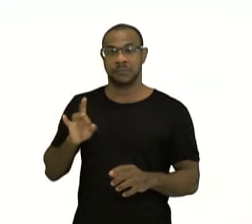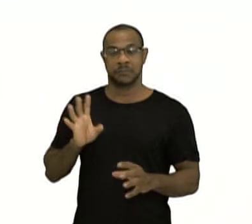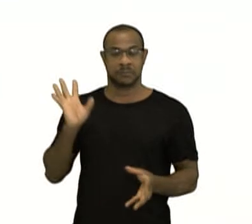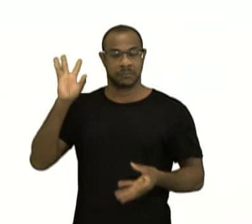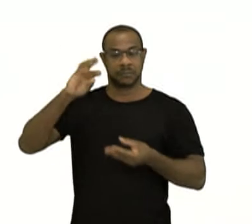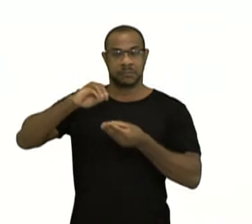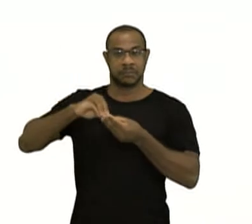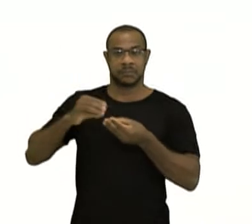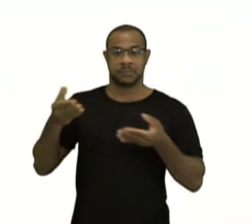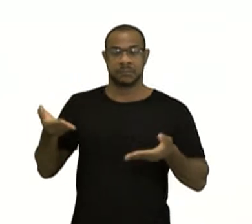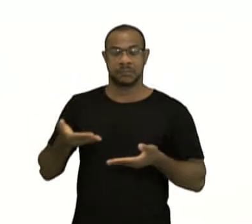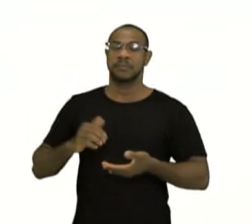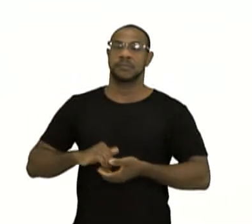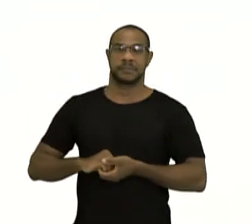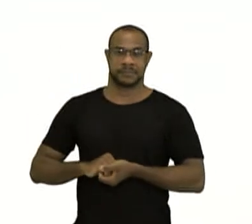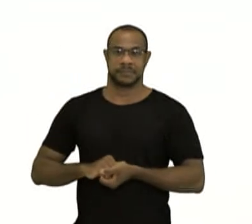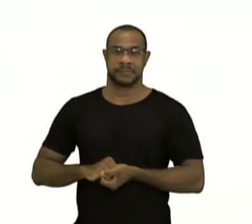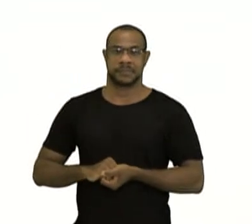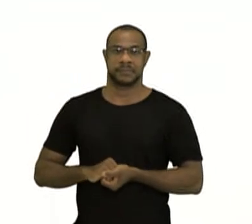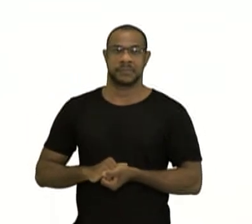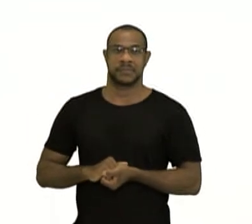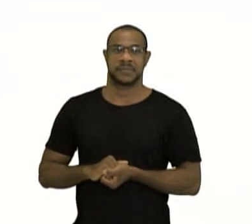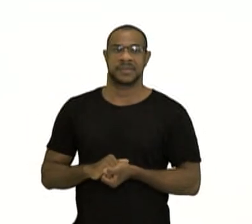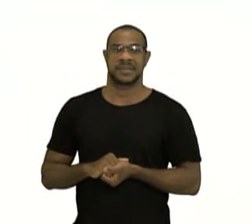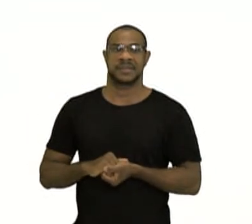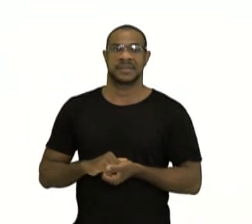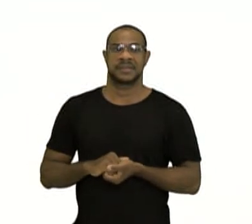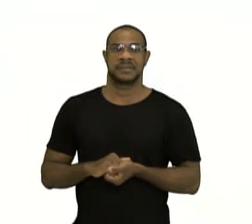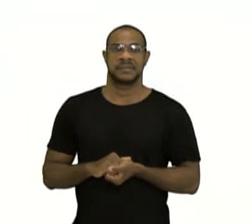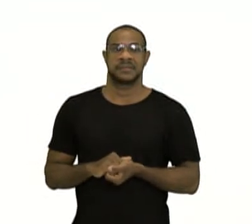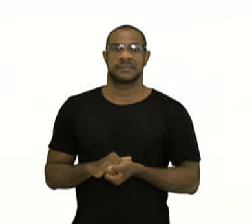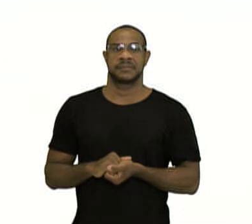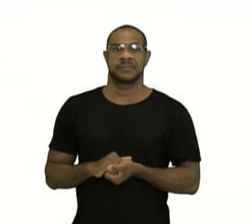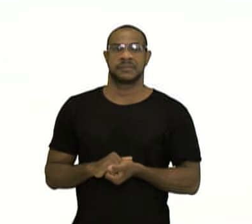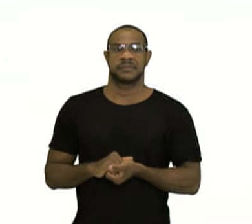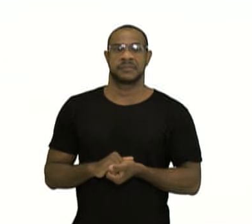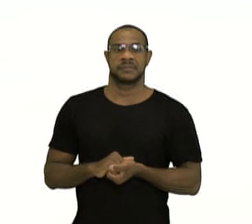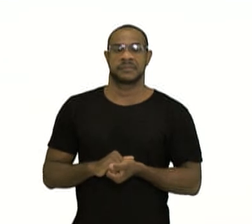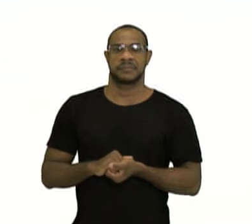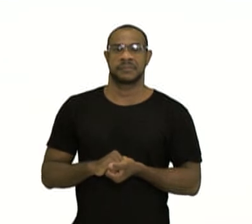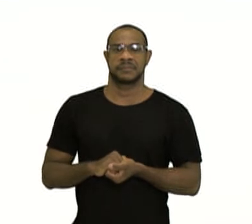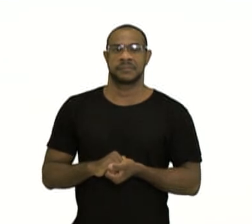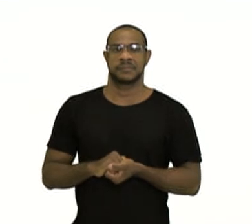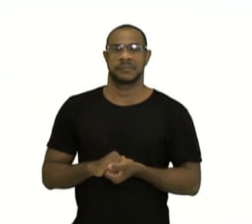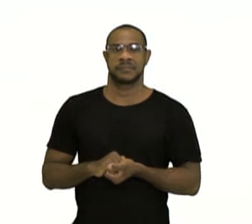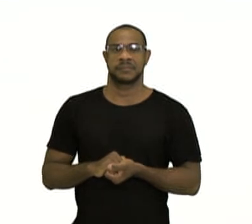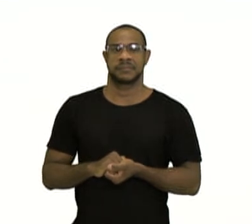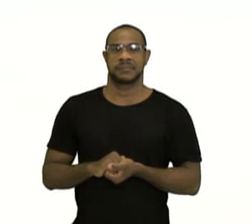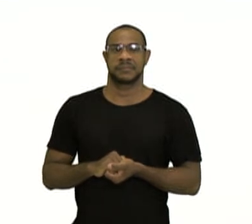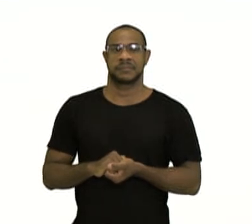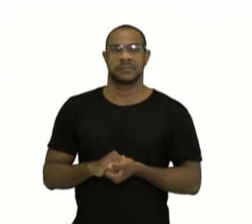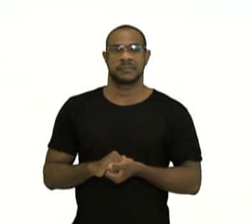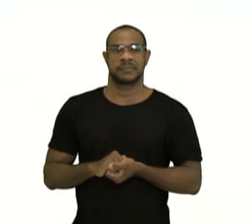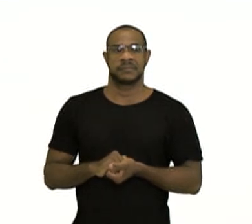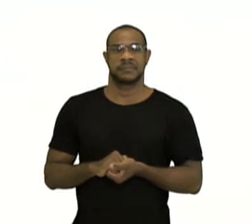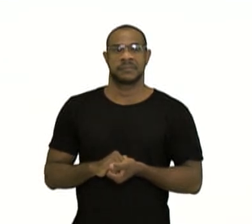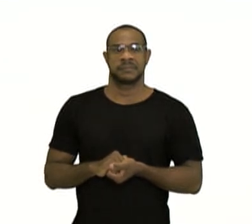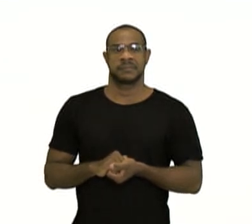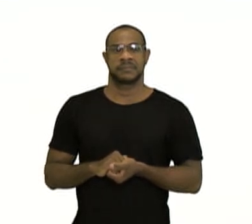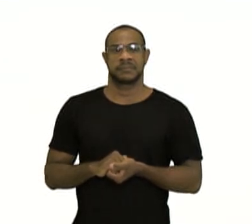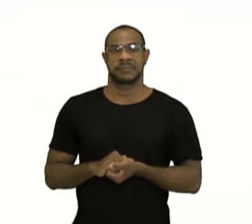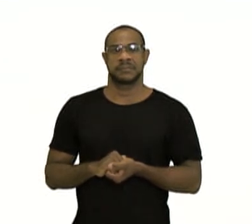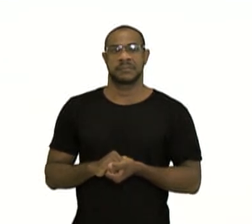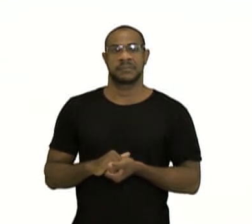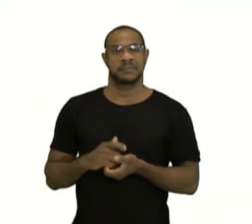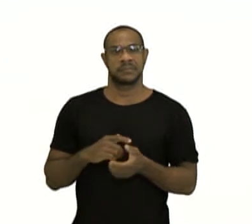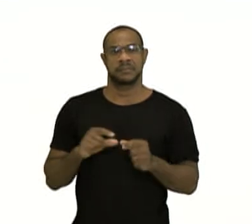ou sugerência. Eu que tu me relajaria mais. Tá? Dar um